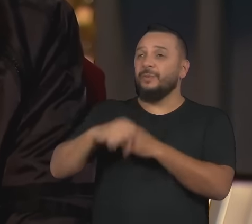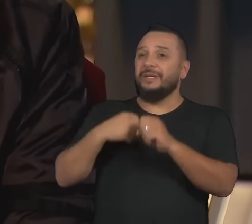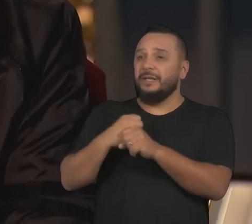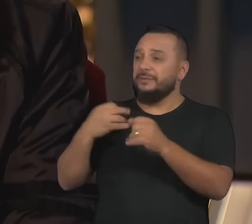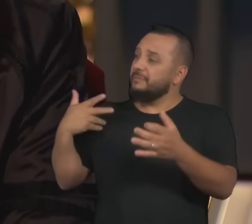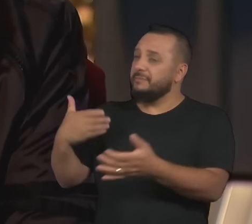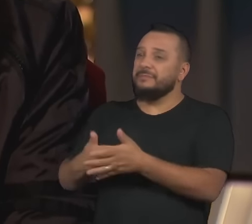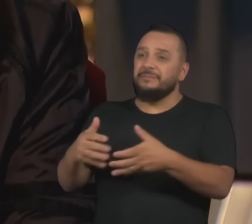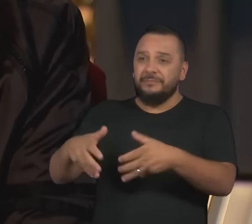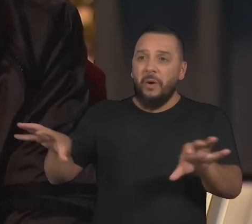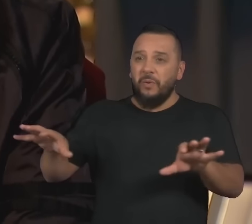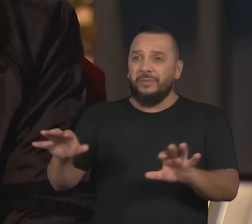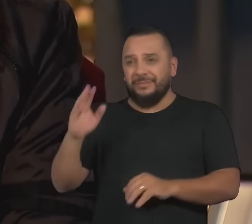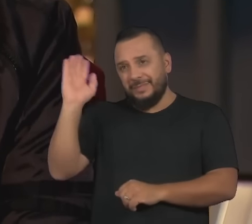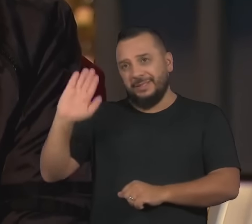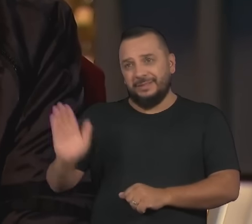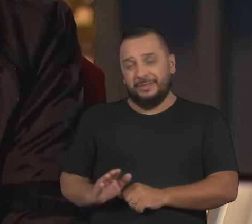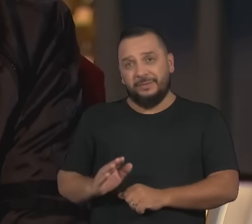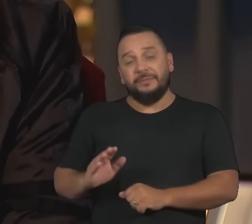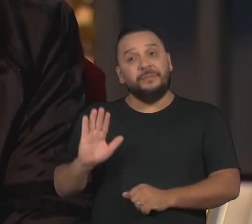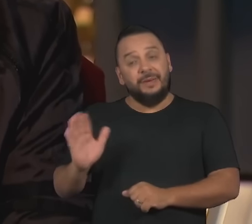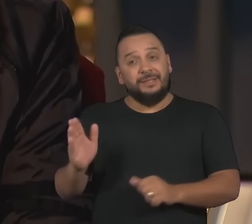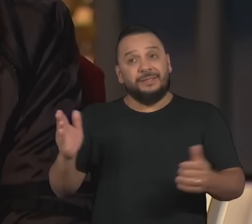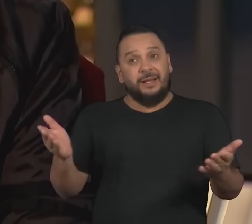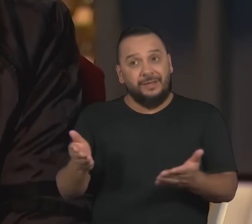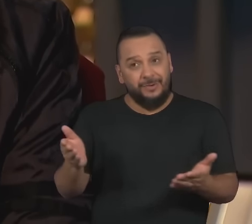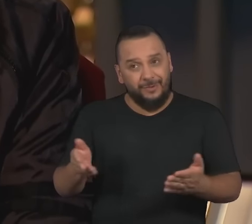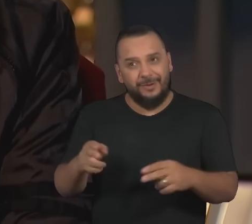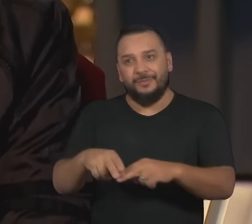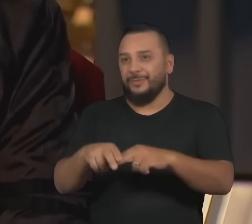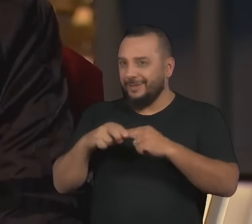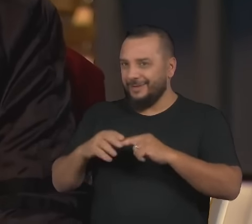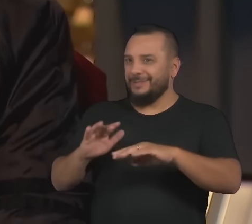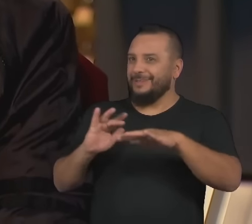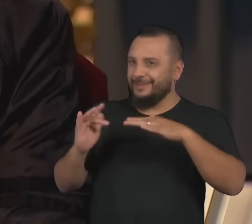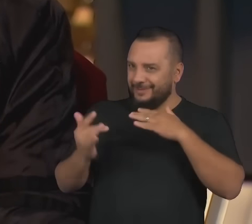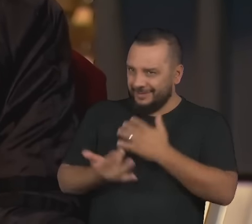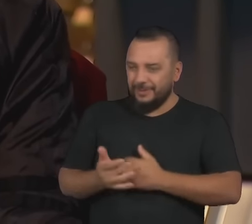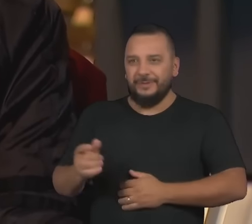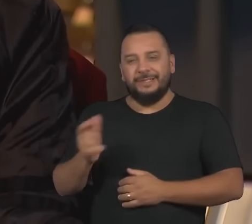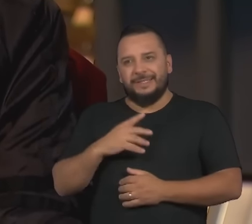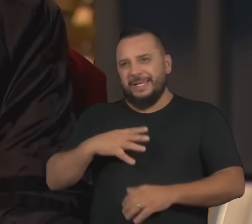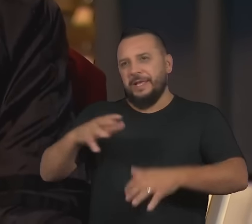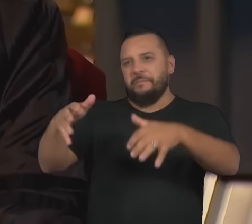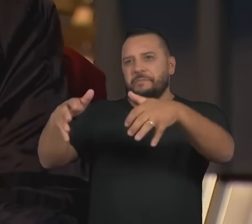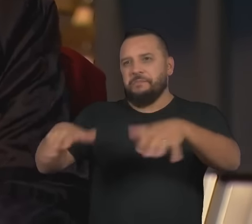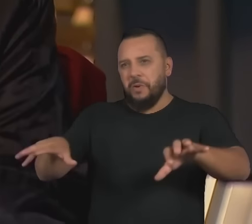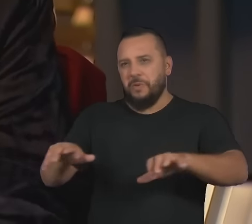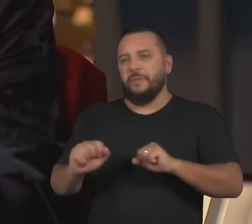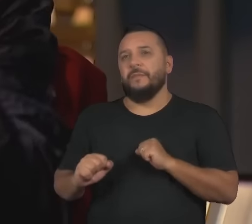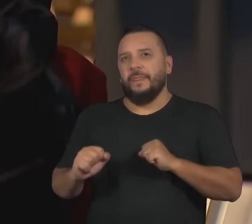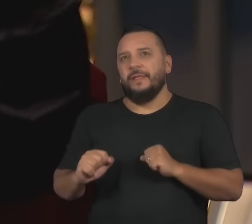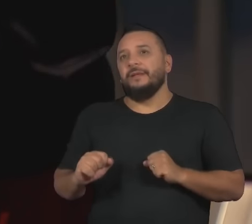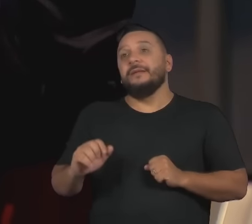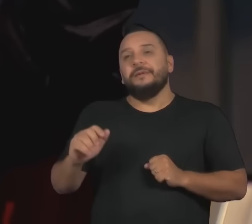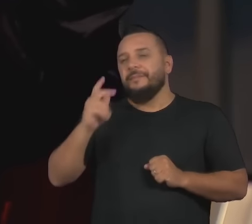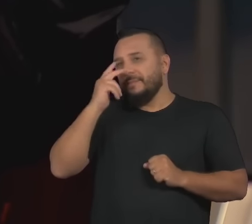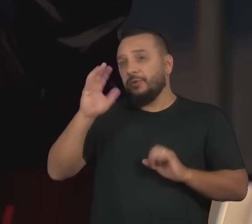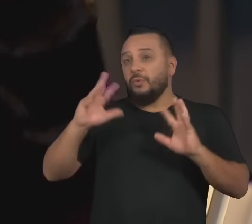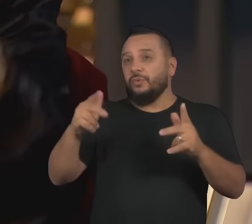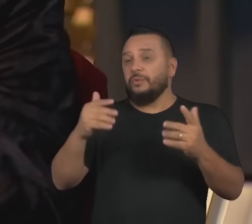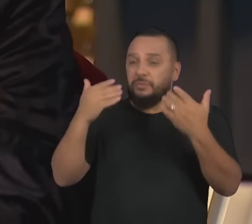que, com o passar dos anos, através das redes sociais, essa fratura ela foi se tornando